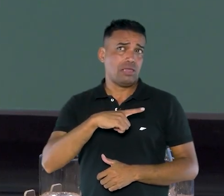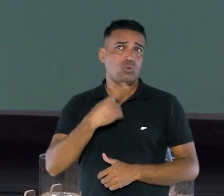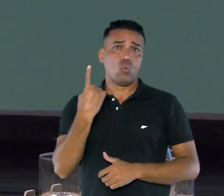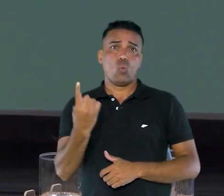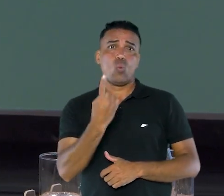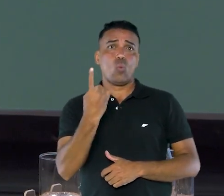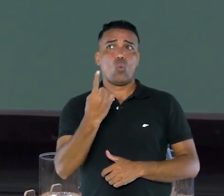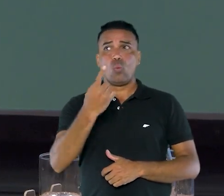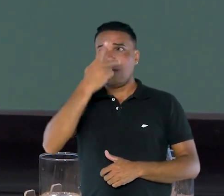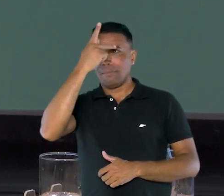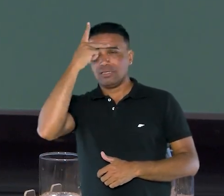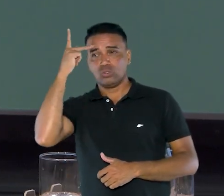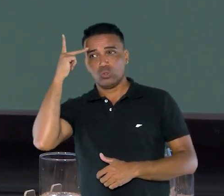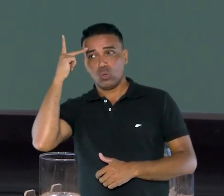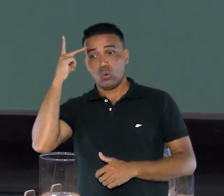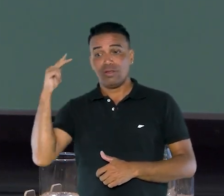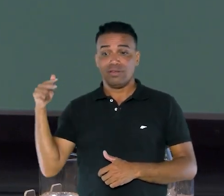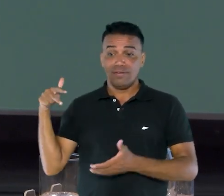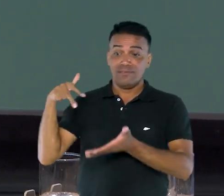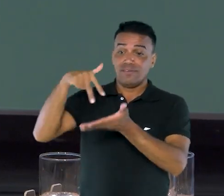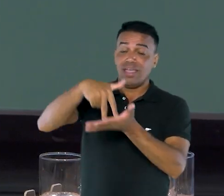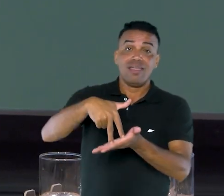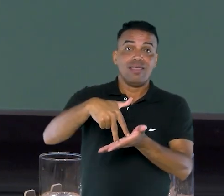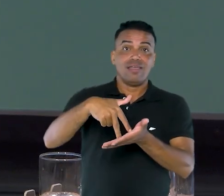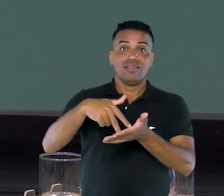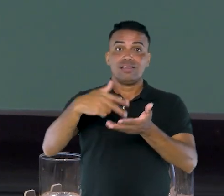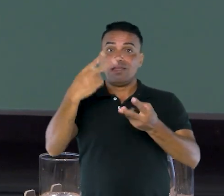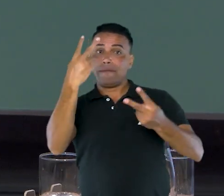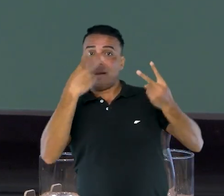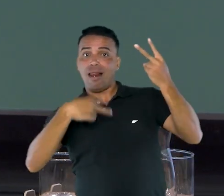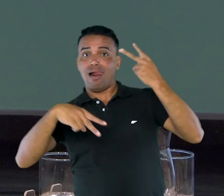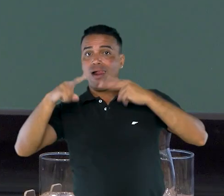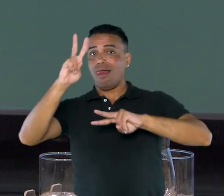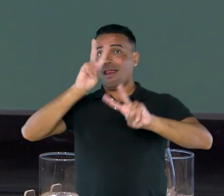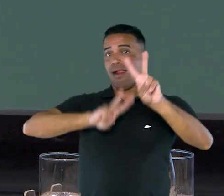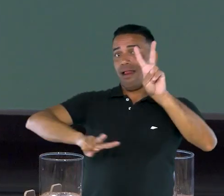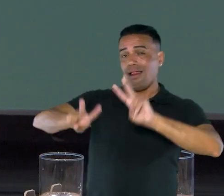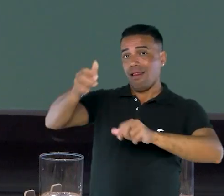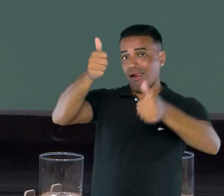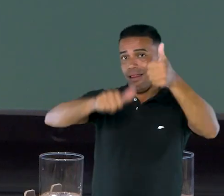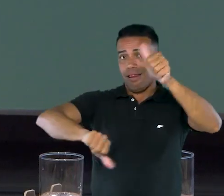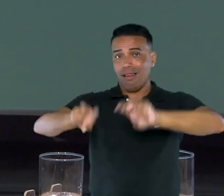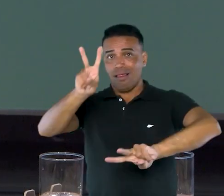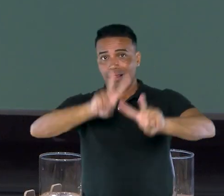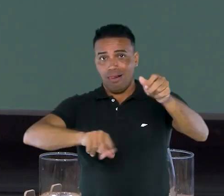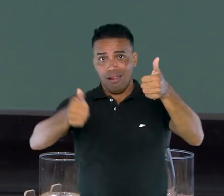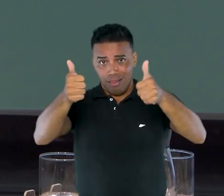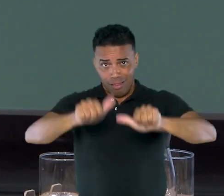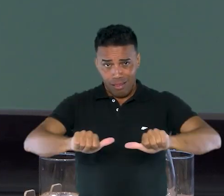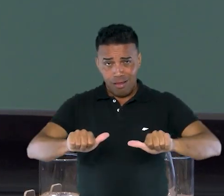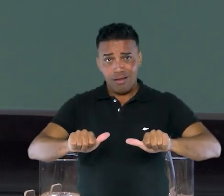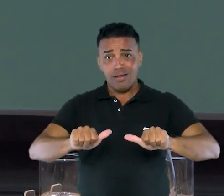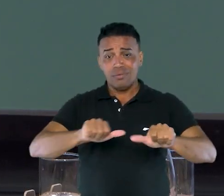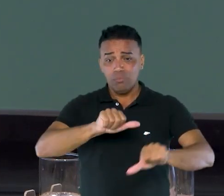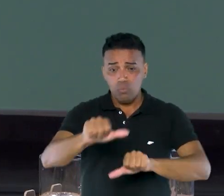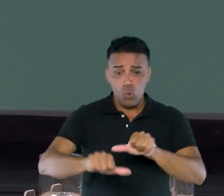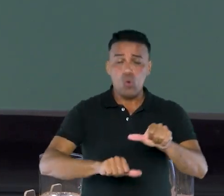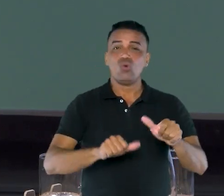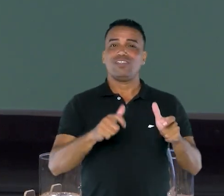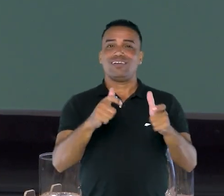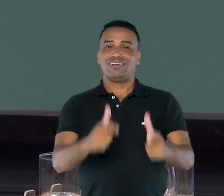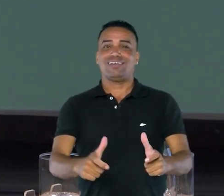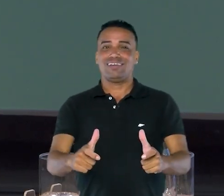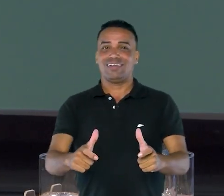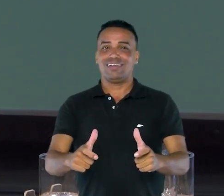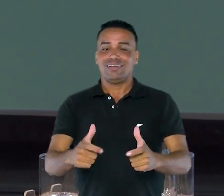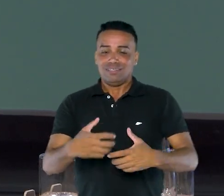um ser que vem e que faz a sua própria análise, ele já altera todo um